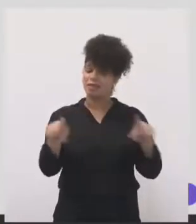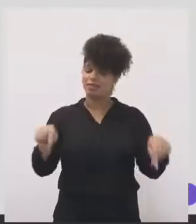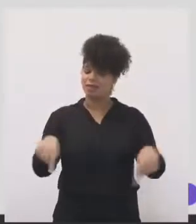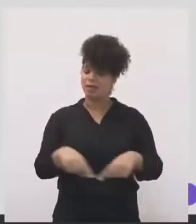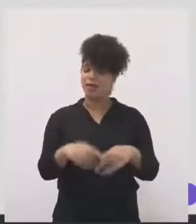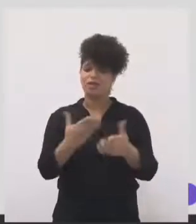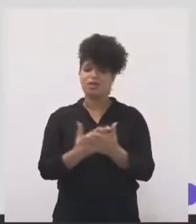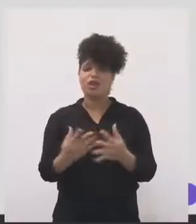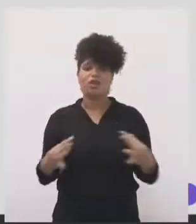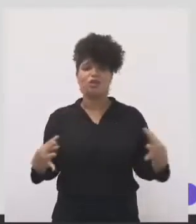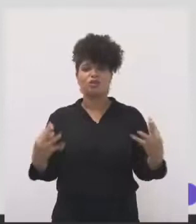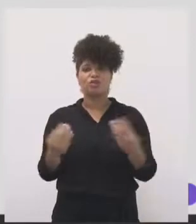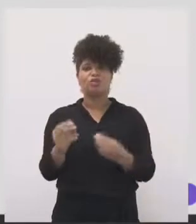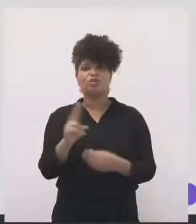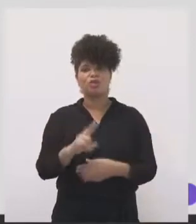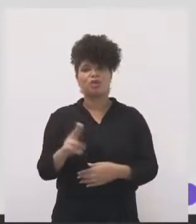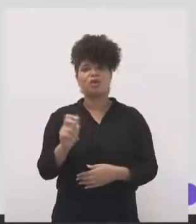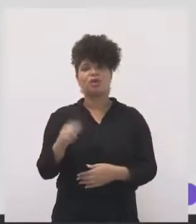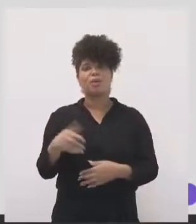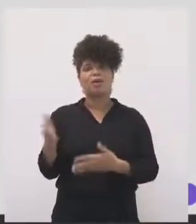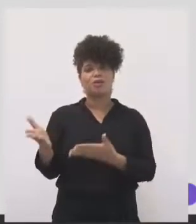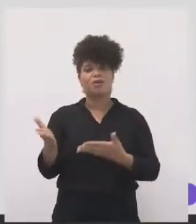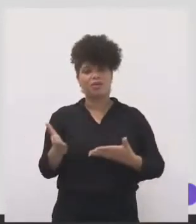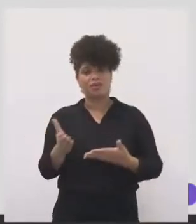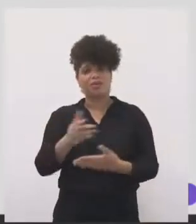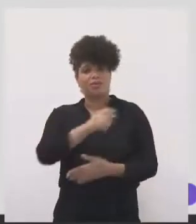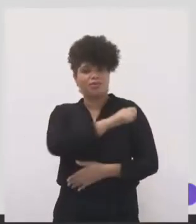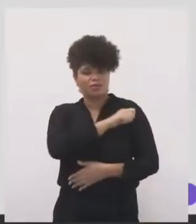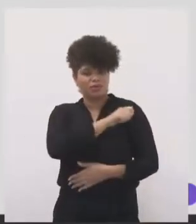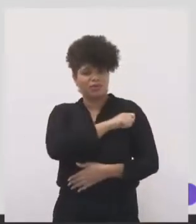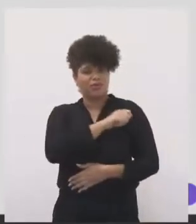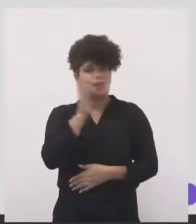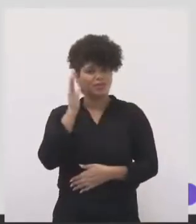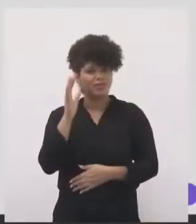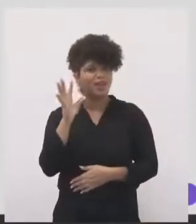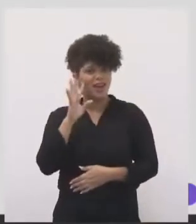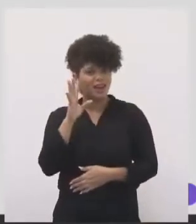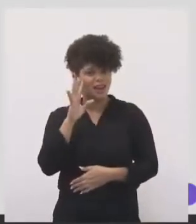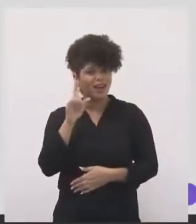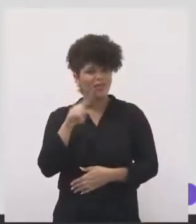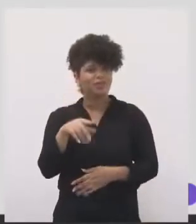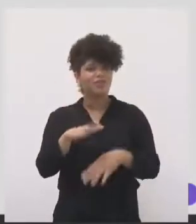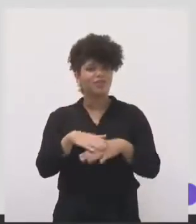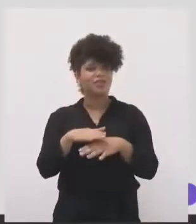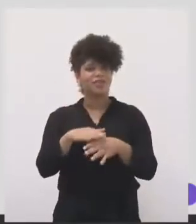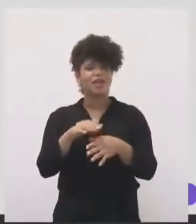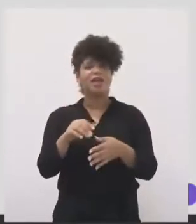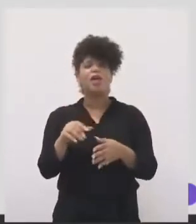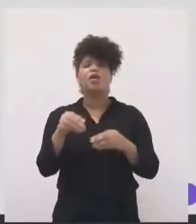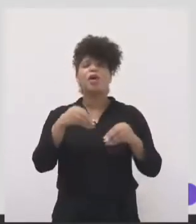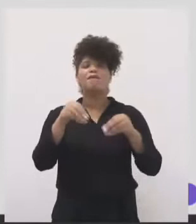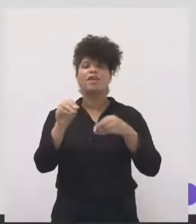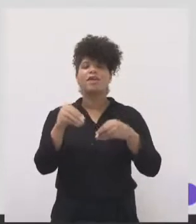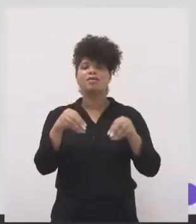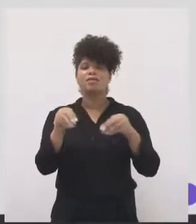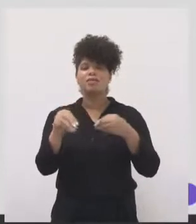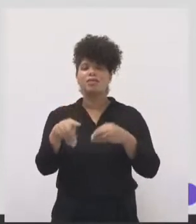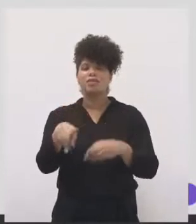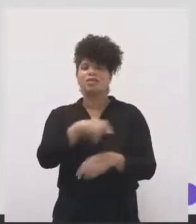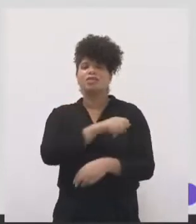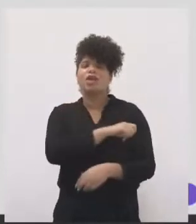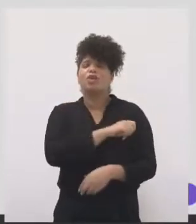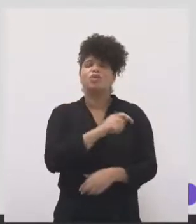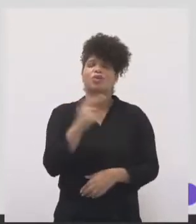inteira. Então, vocês podem convidar os seus alunos. Imagina, no trabalho de final de ano, o seu aluno ter a flexibilidade de fazer